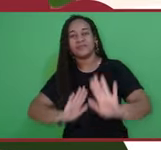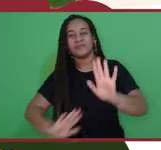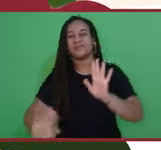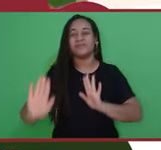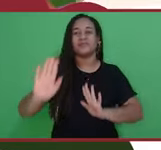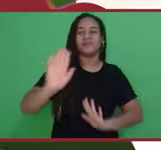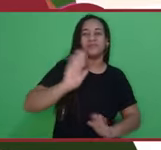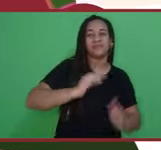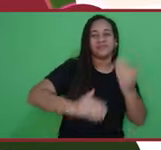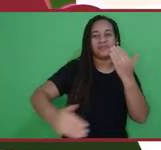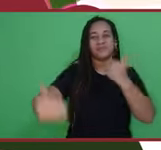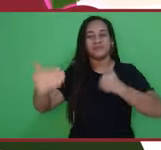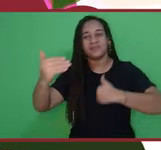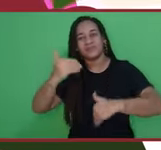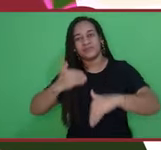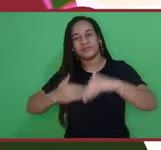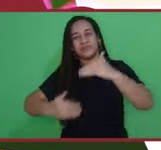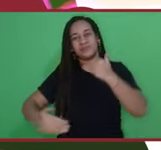Cuidado,